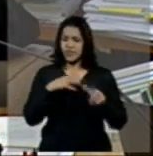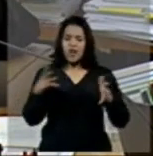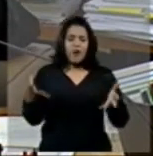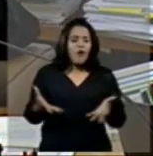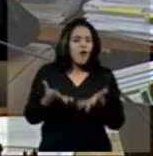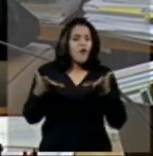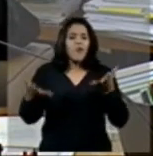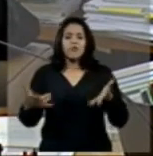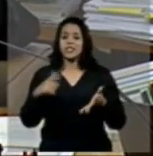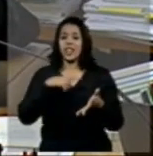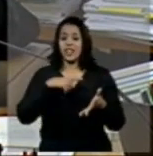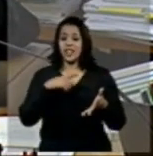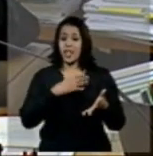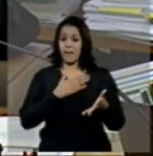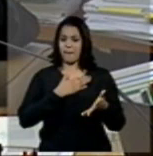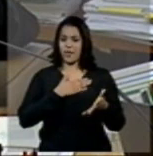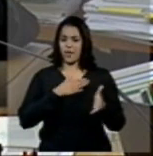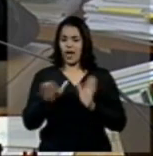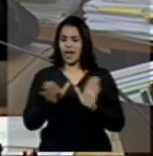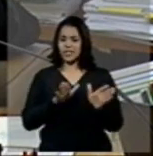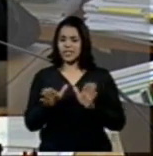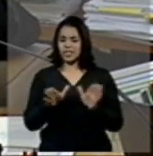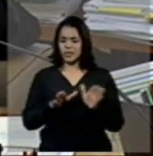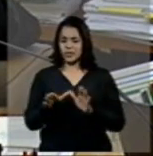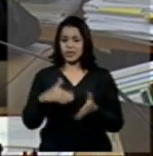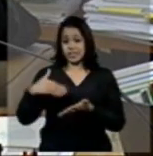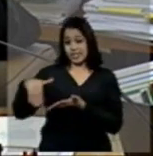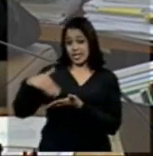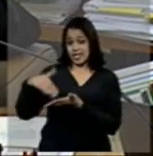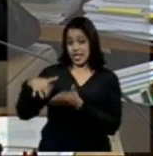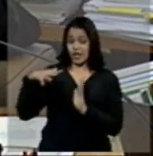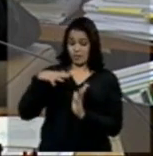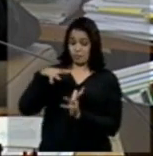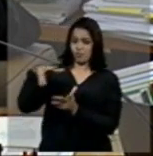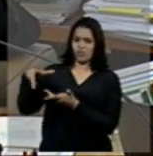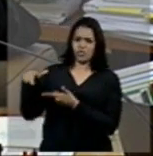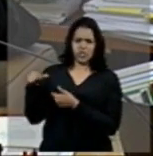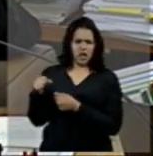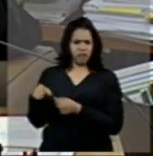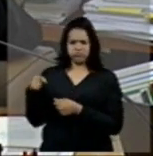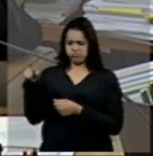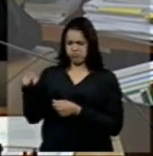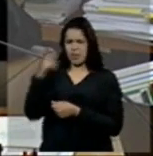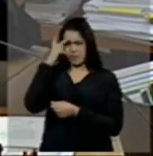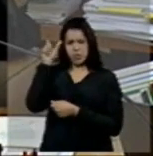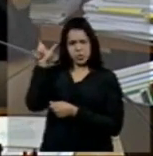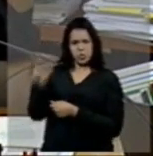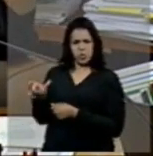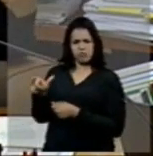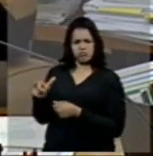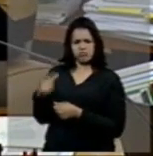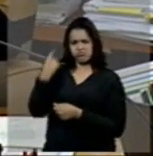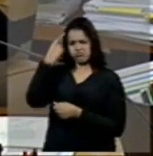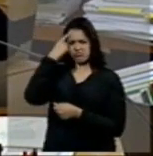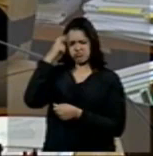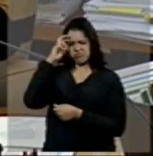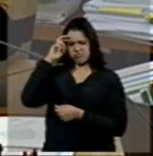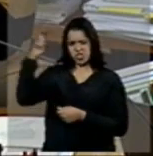honra de tê-lo como assessor secretário internacional, pessoa da maior capacidade